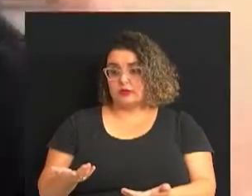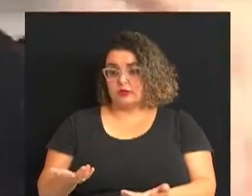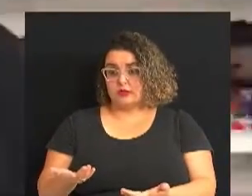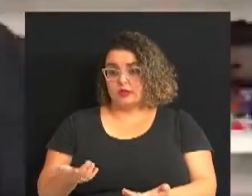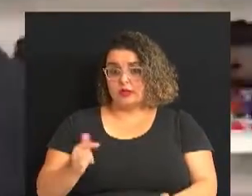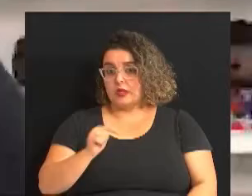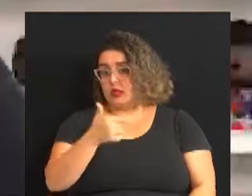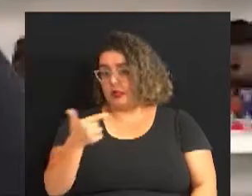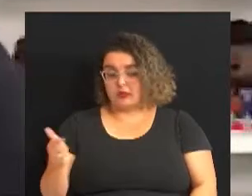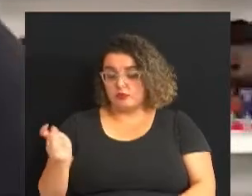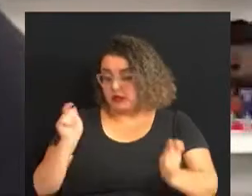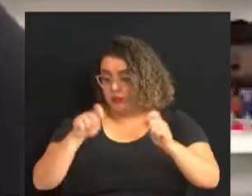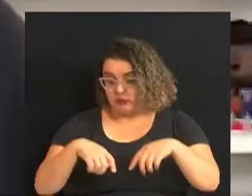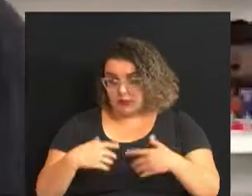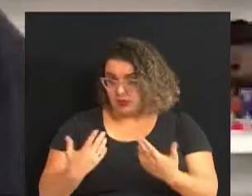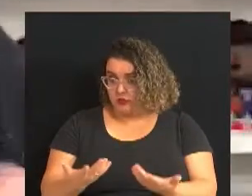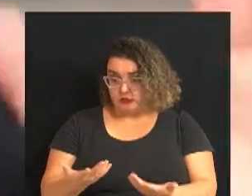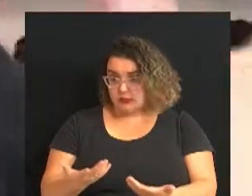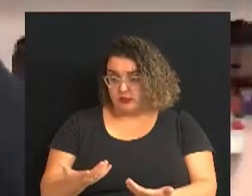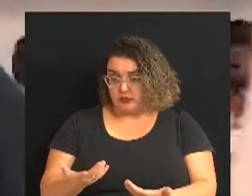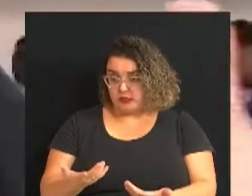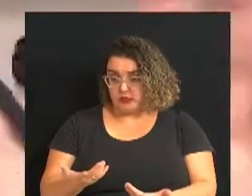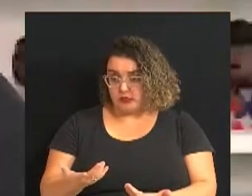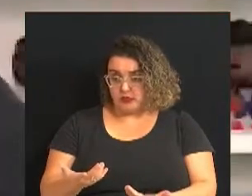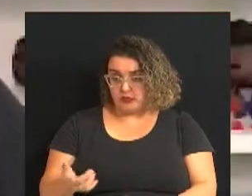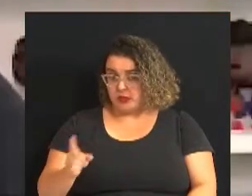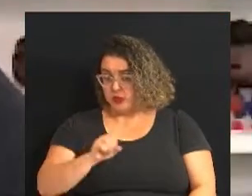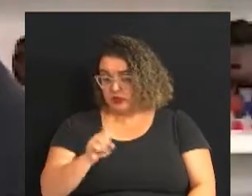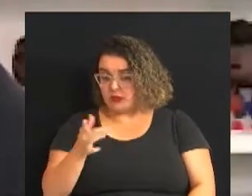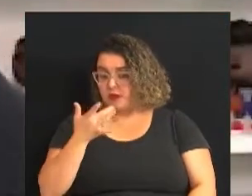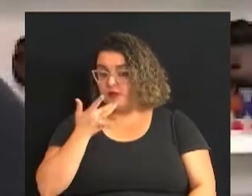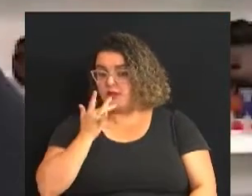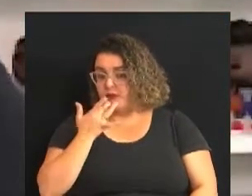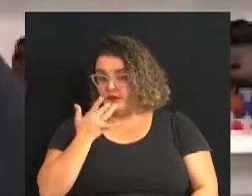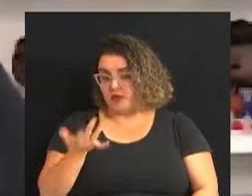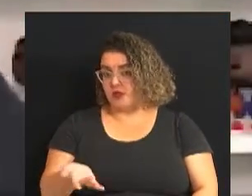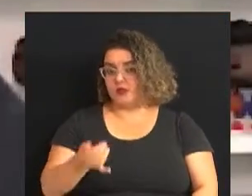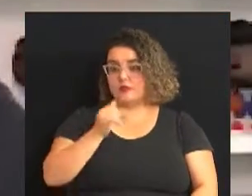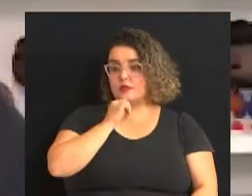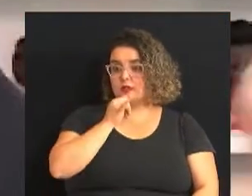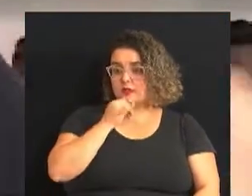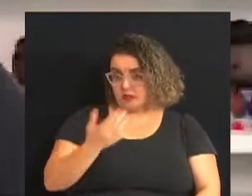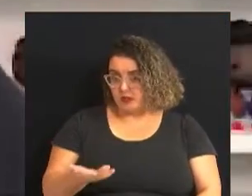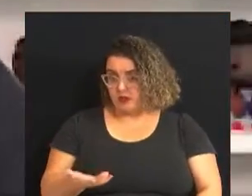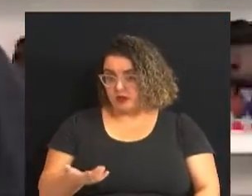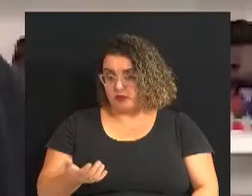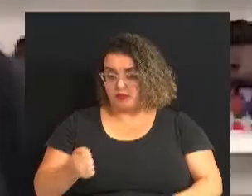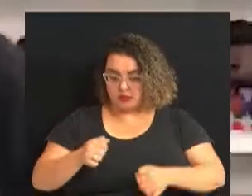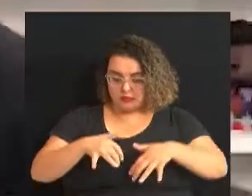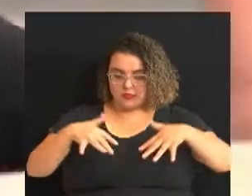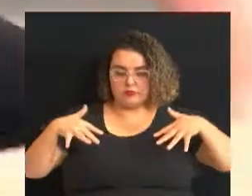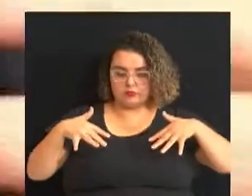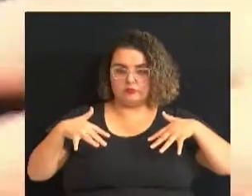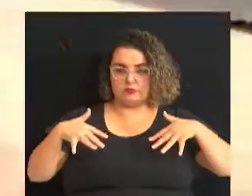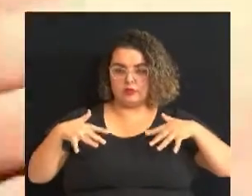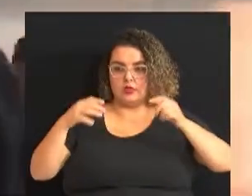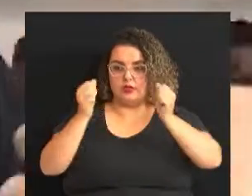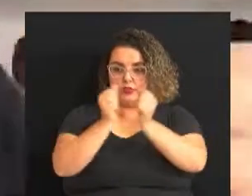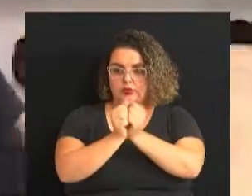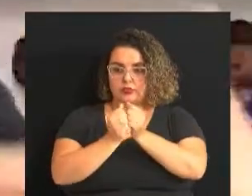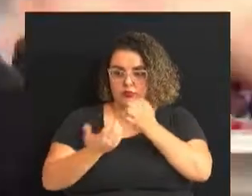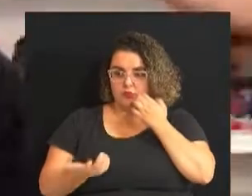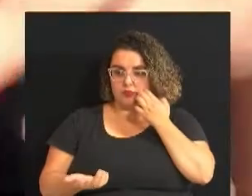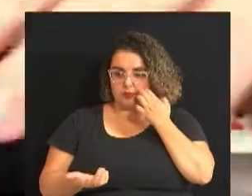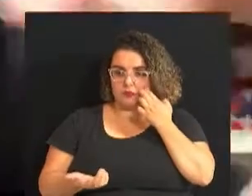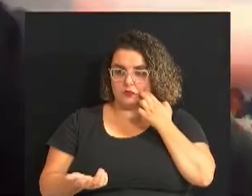essa possibilidade, que os caras não são favoritos, digamos assim, para serem escolhidos, eles vão para uma arquibancada, junto com é um